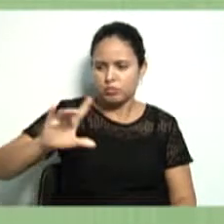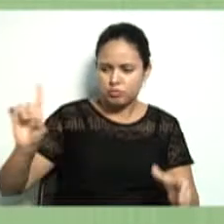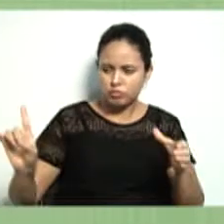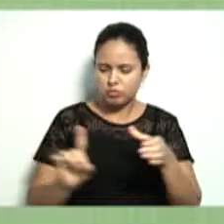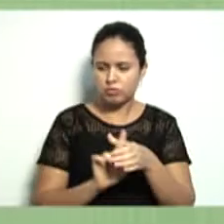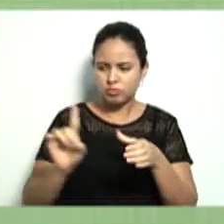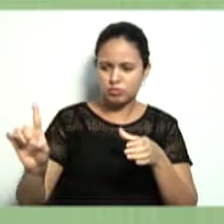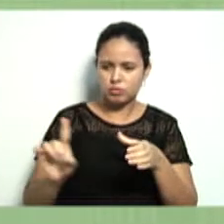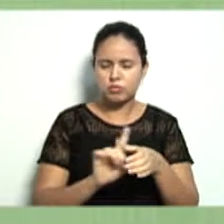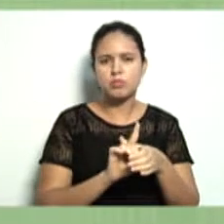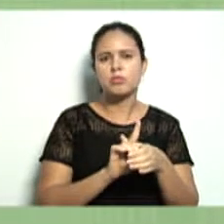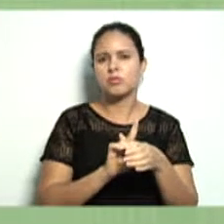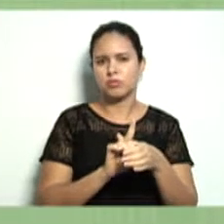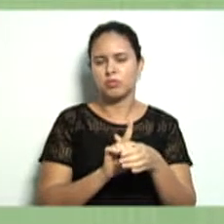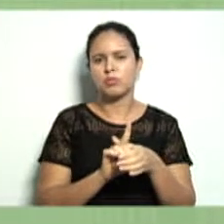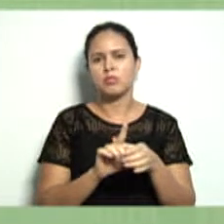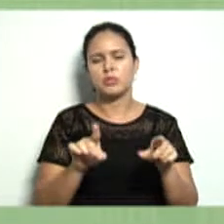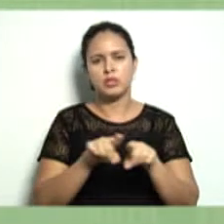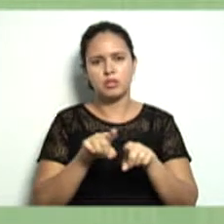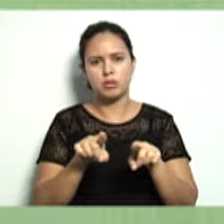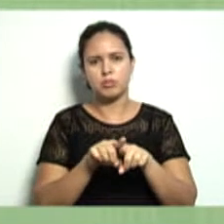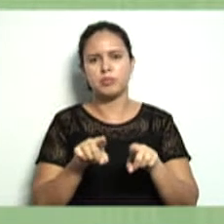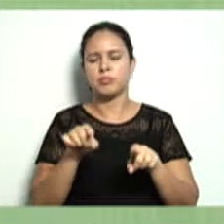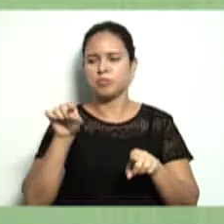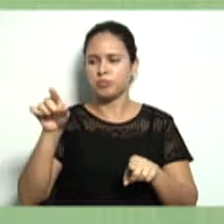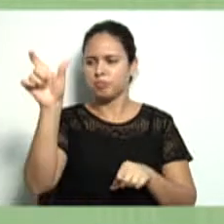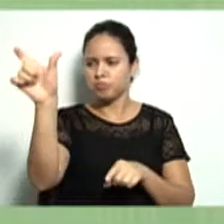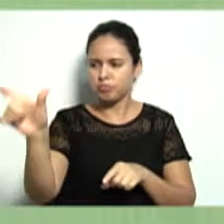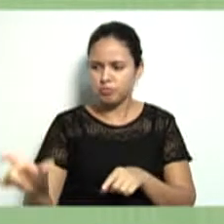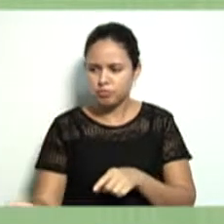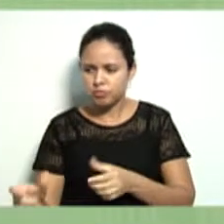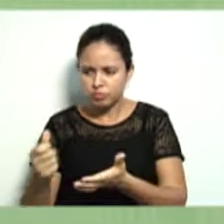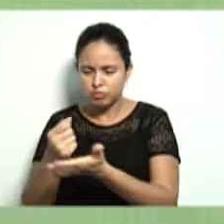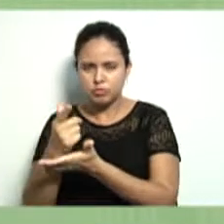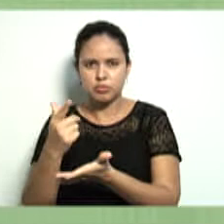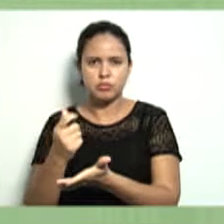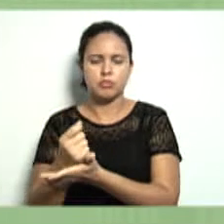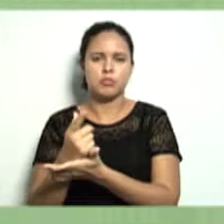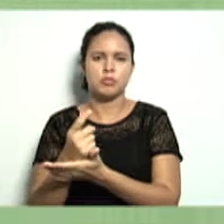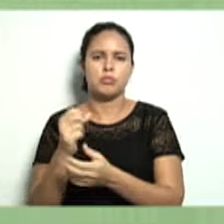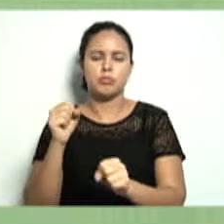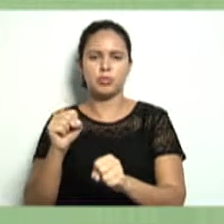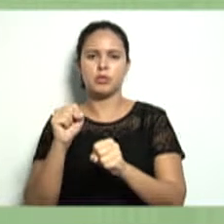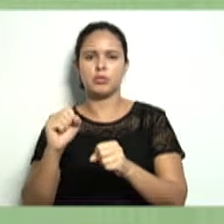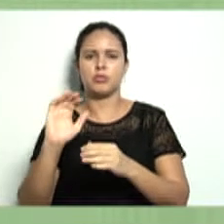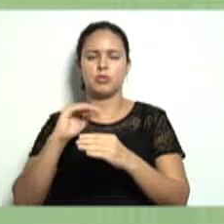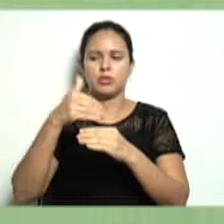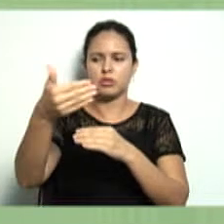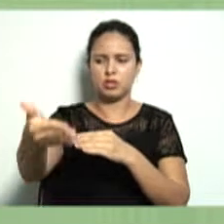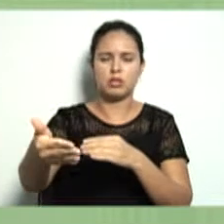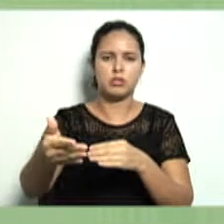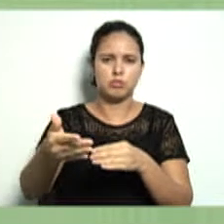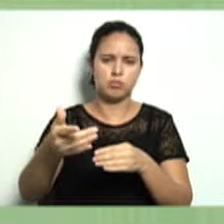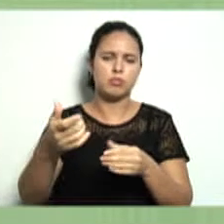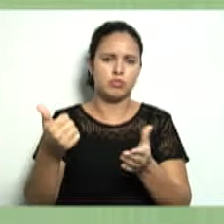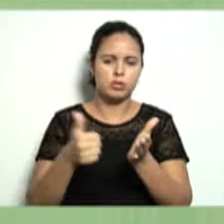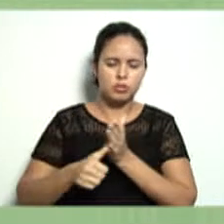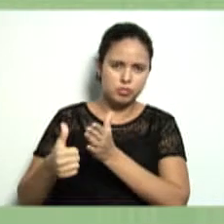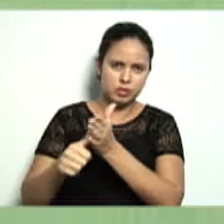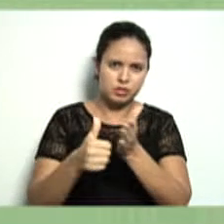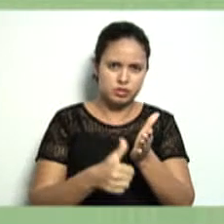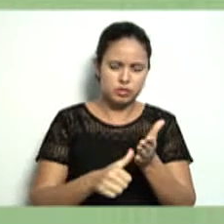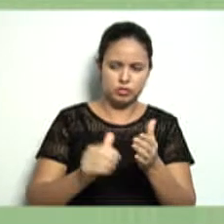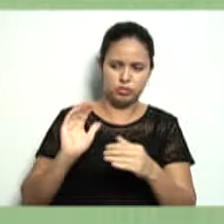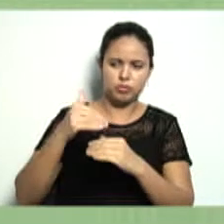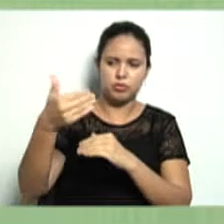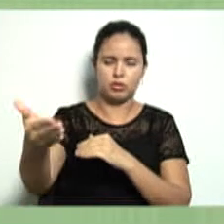e os clientes, que os clientes podem ser, em parte, os cooperados, mas podem ser clientes externos, que não fazem parte da cooperativa,